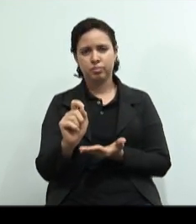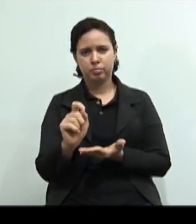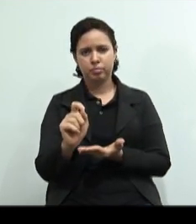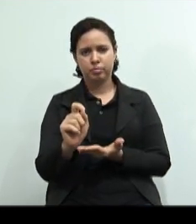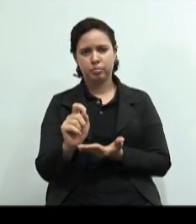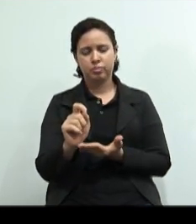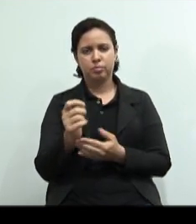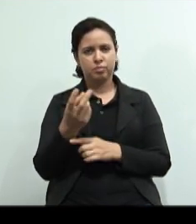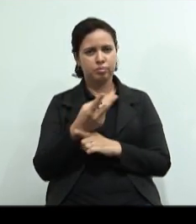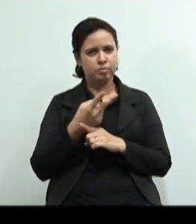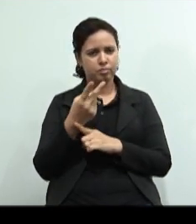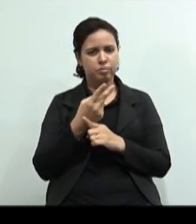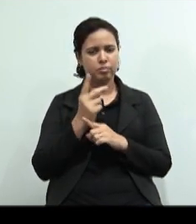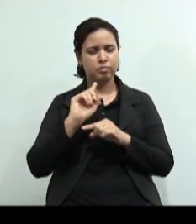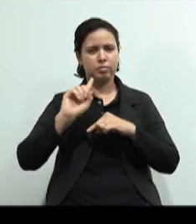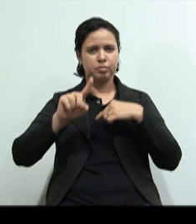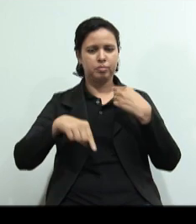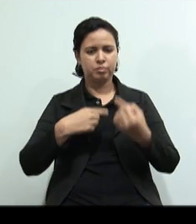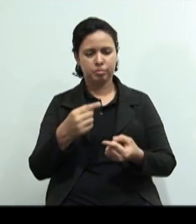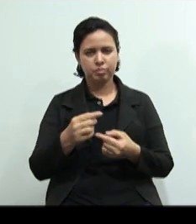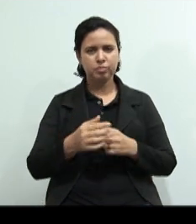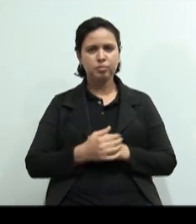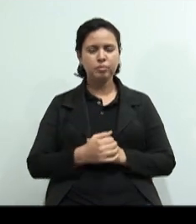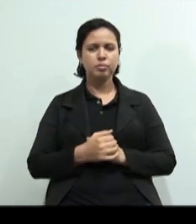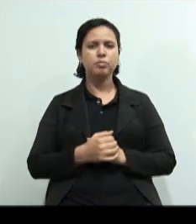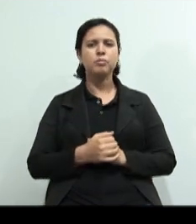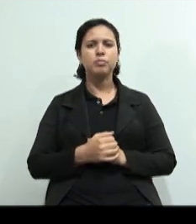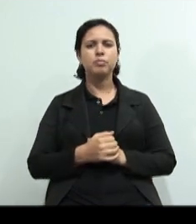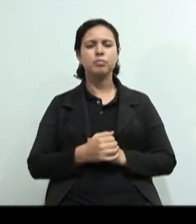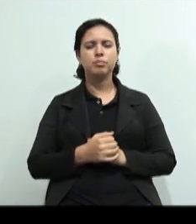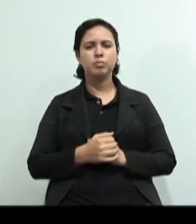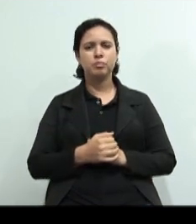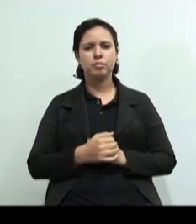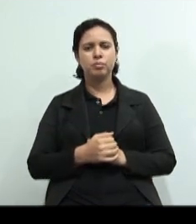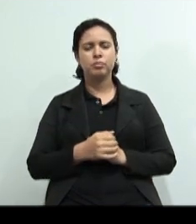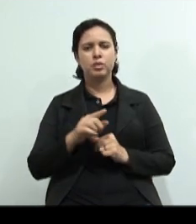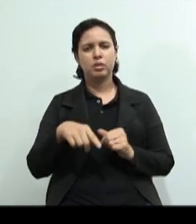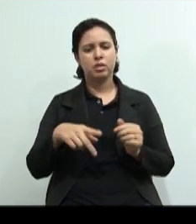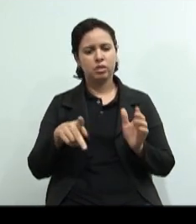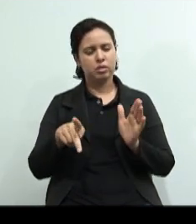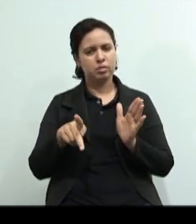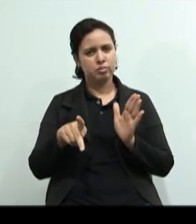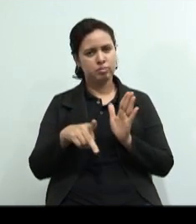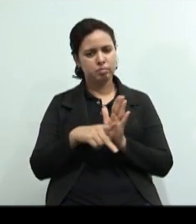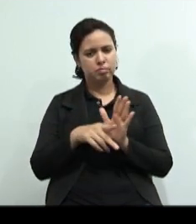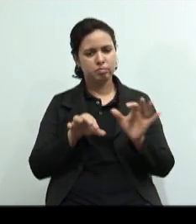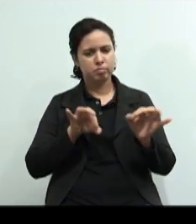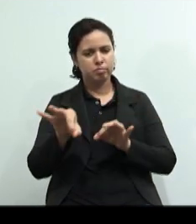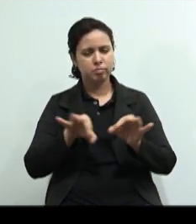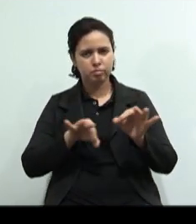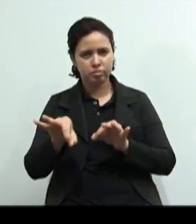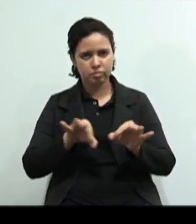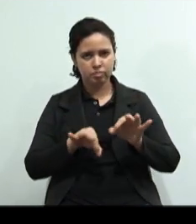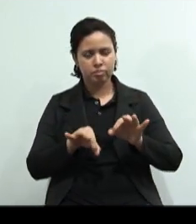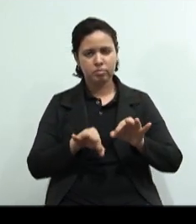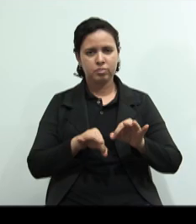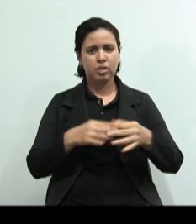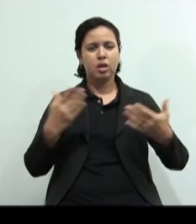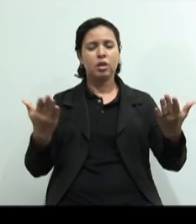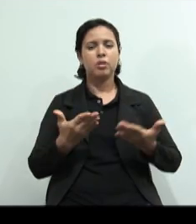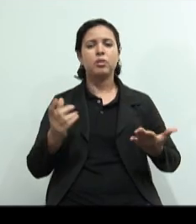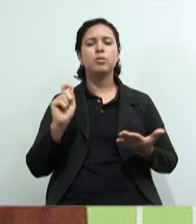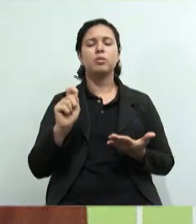análise posterior. Então, o que foi a primeira fase? Foi o planejar. Planejou? Planejou. Agora é a hora